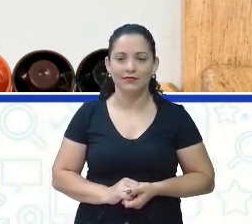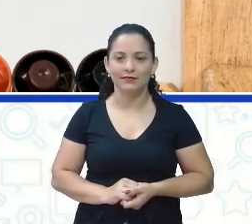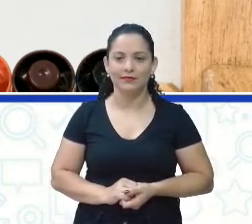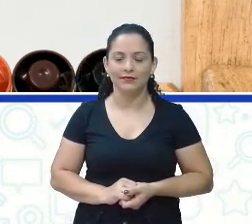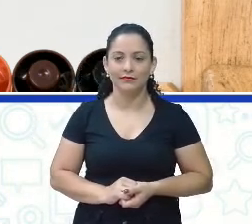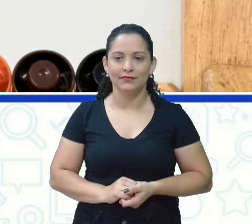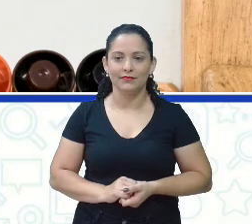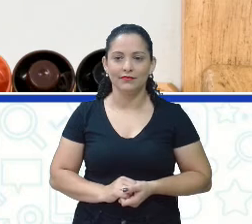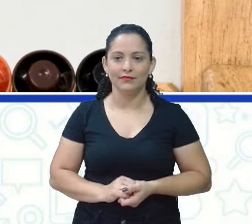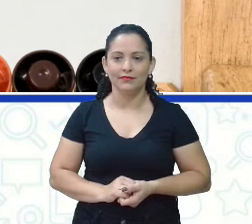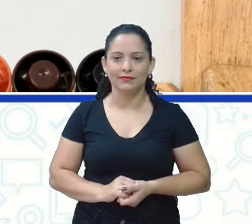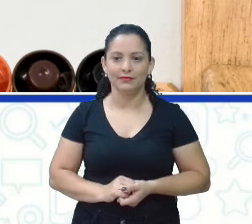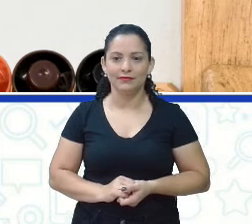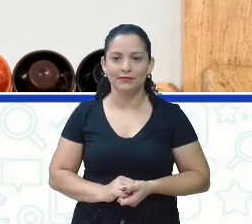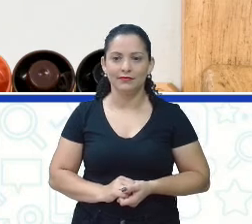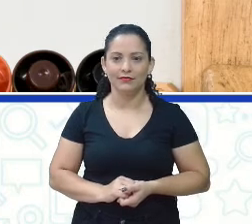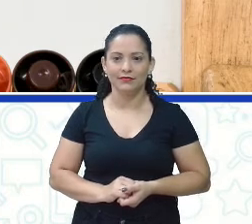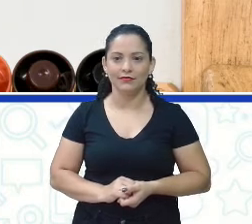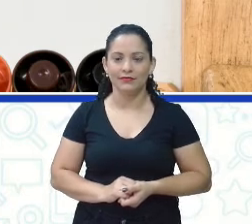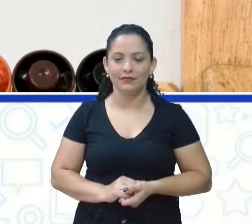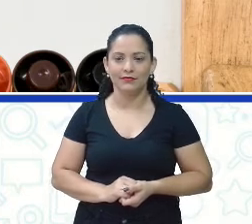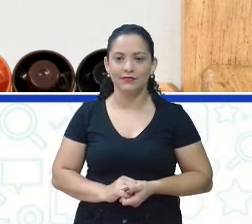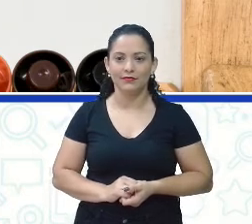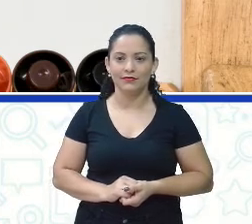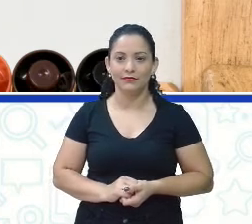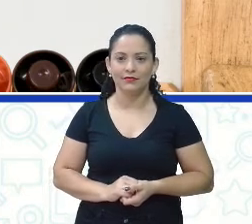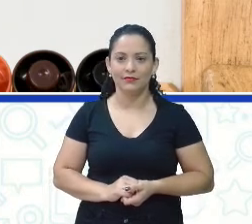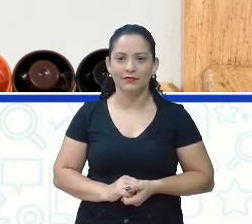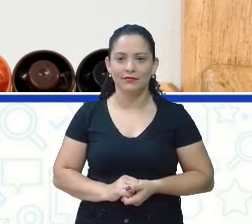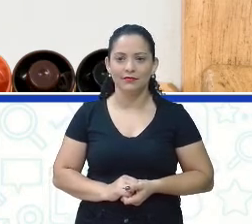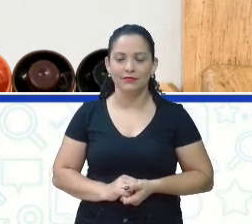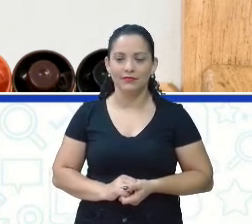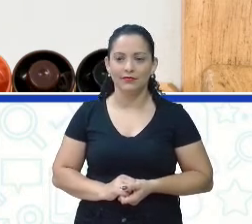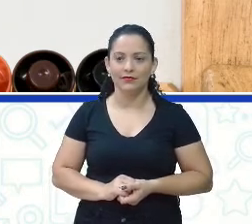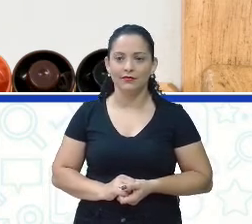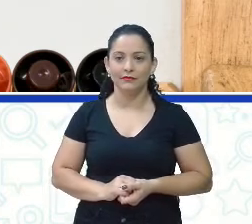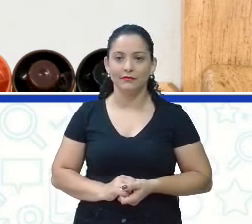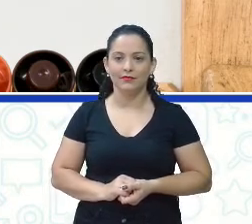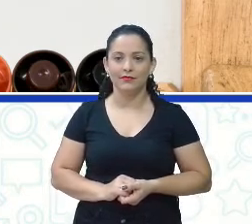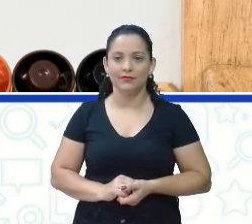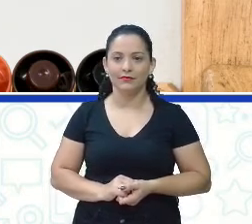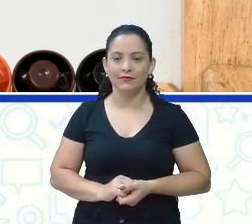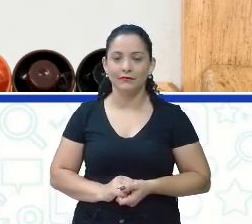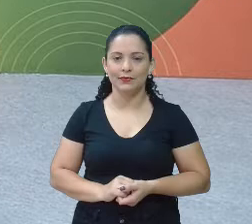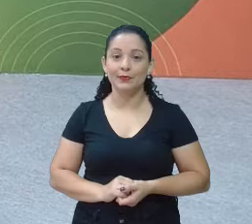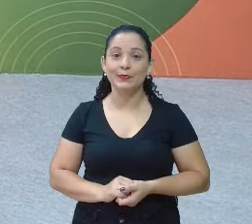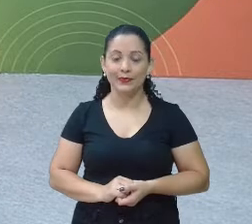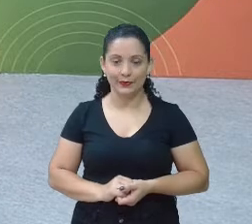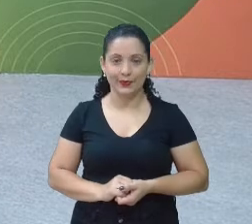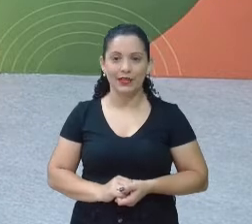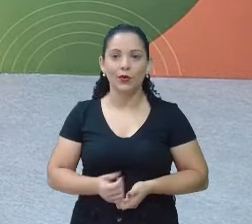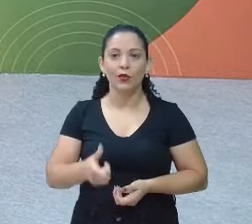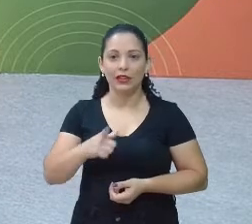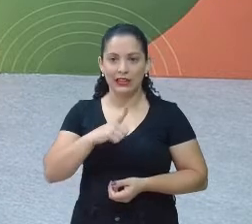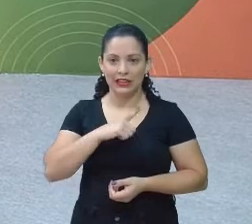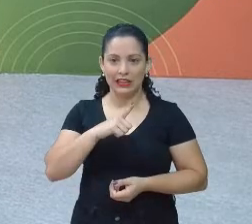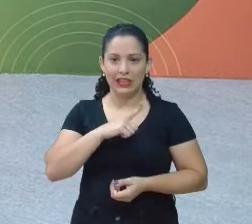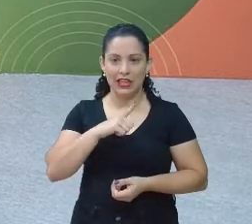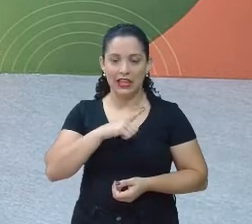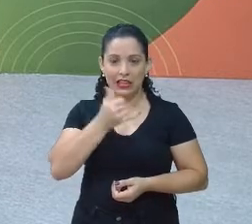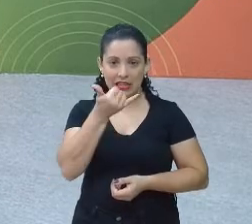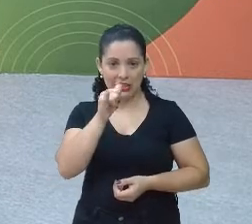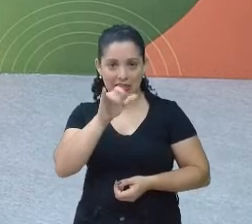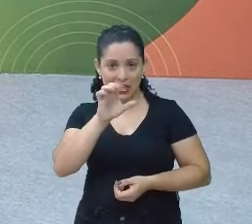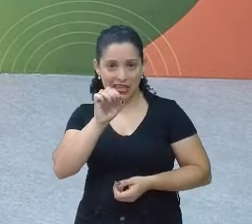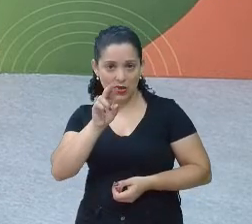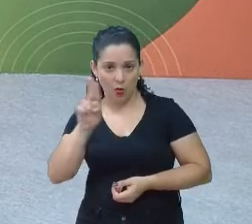are. You are. They are. Pessoal, a gente tem dois yous aqui,